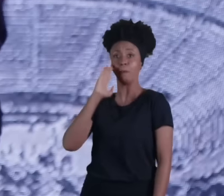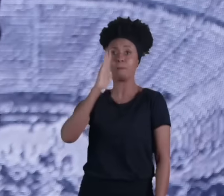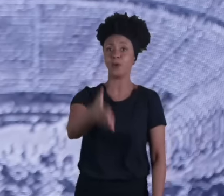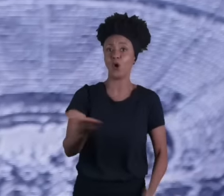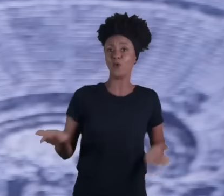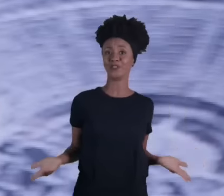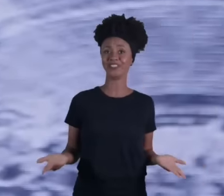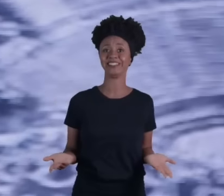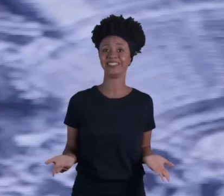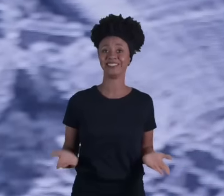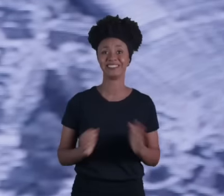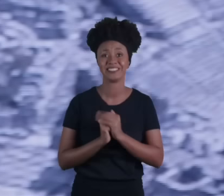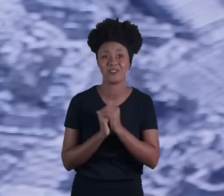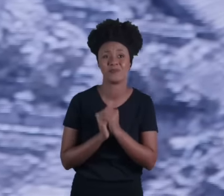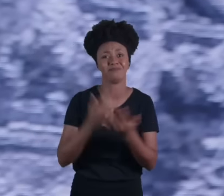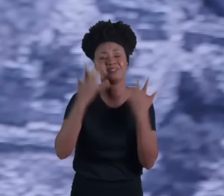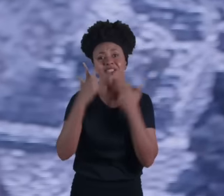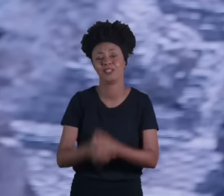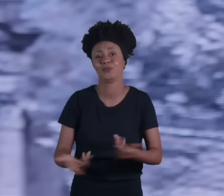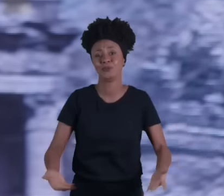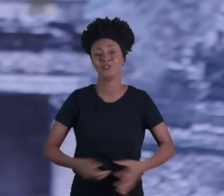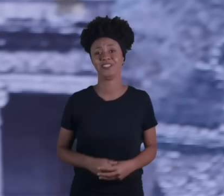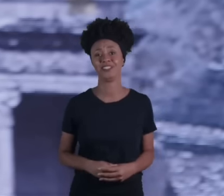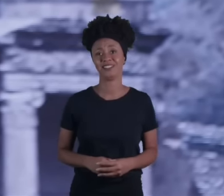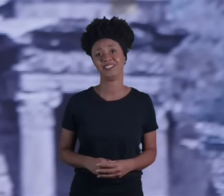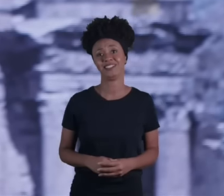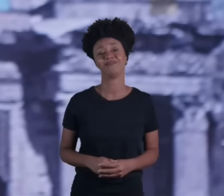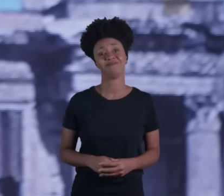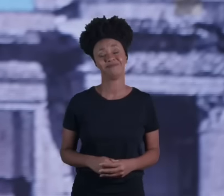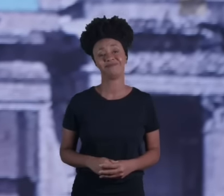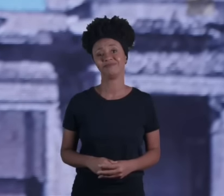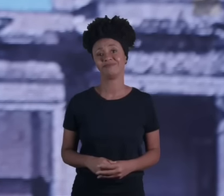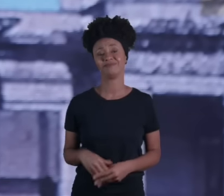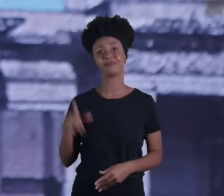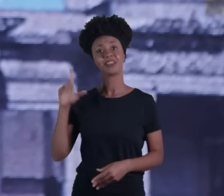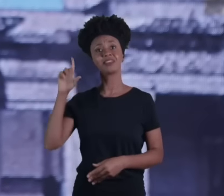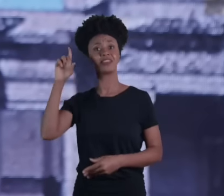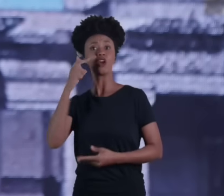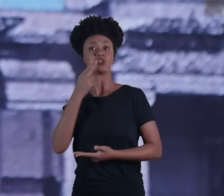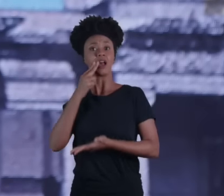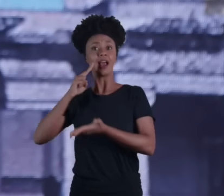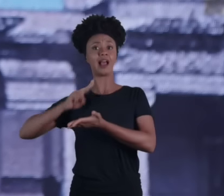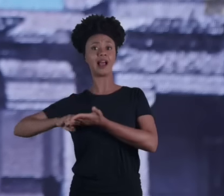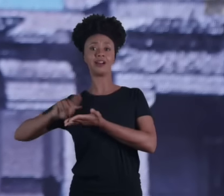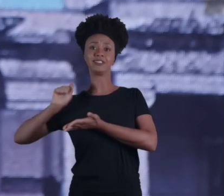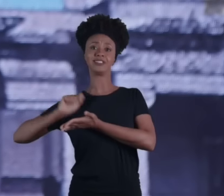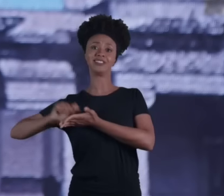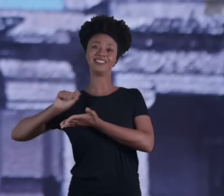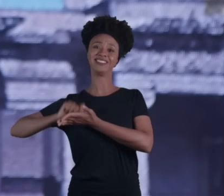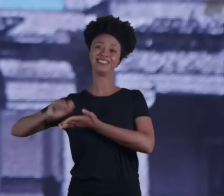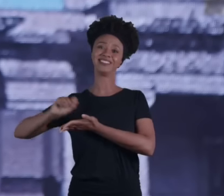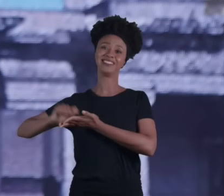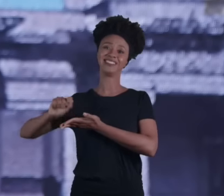Que coisa linda! Deus escrevendo para mim e para você.